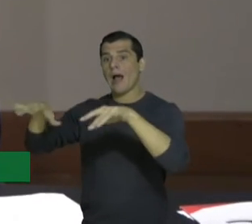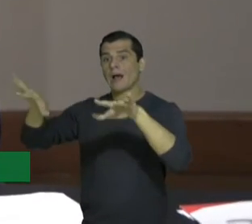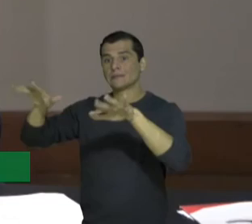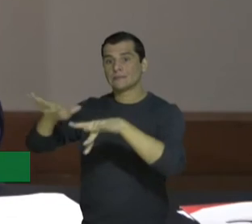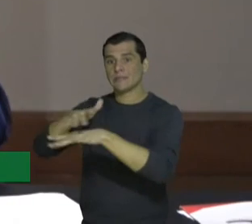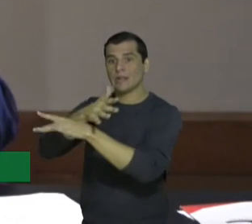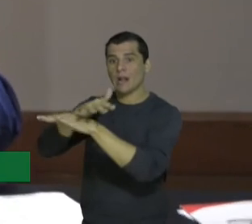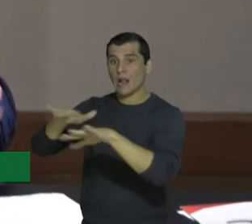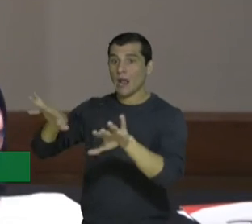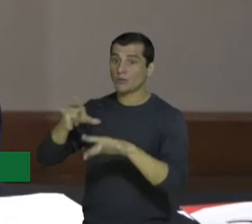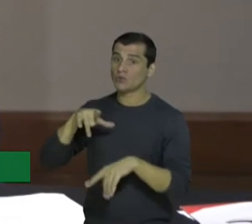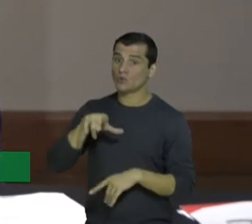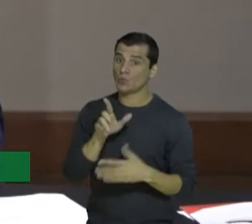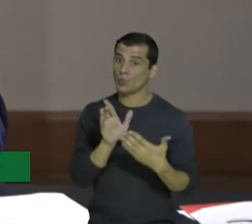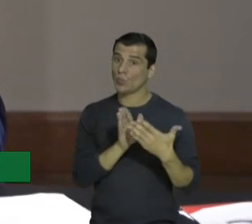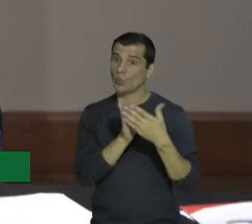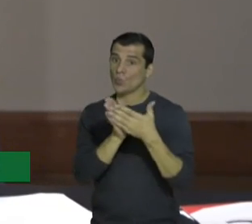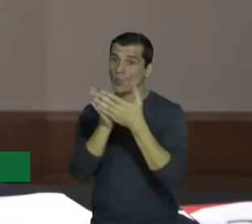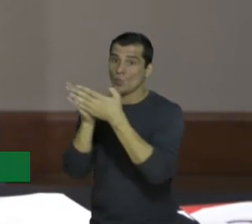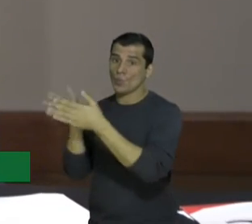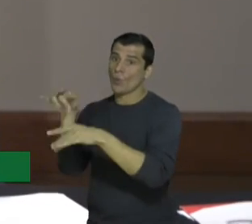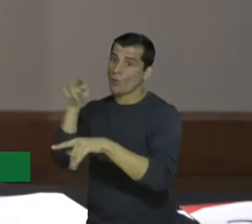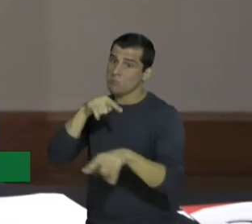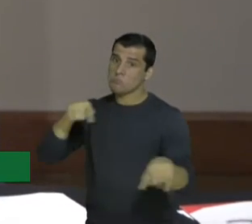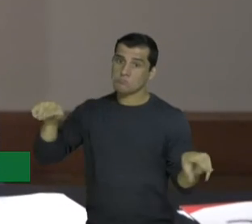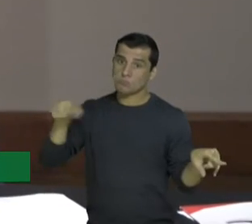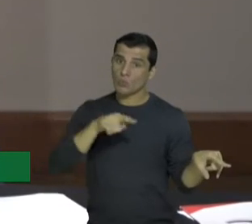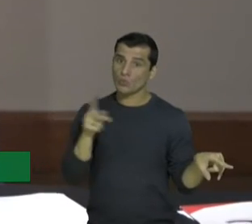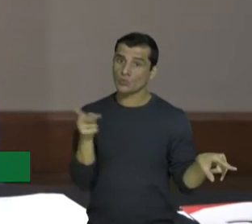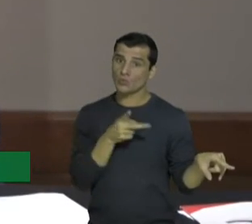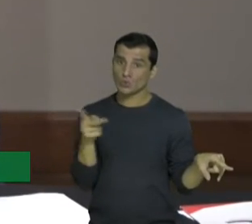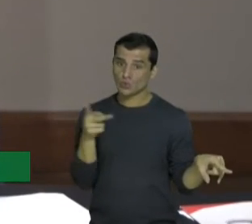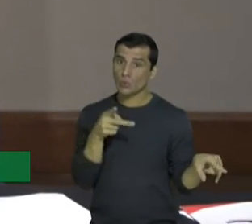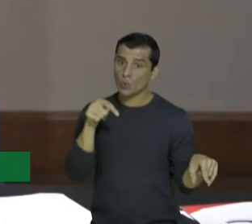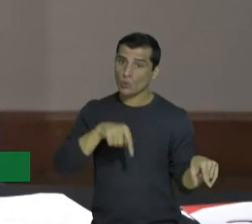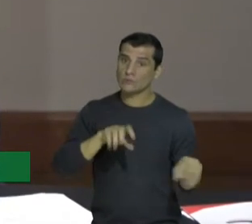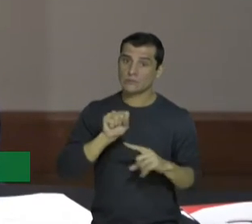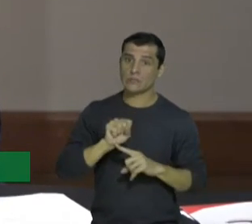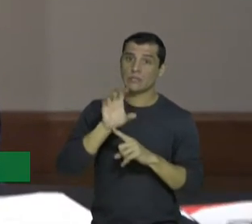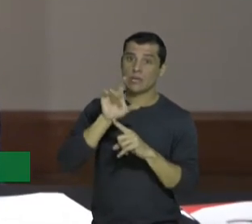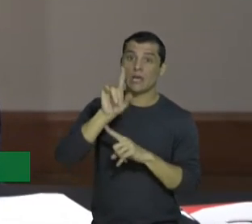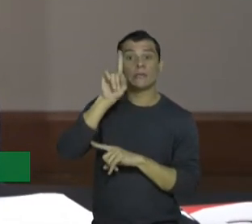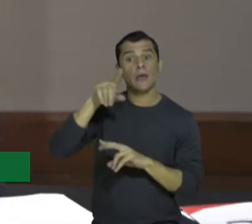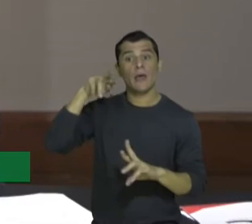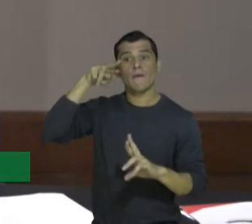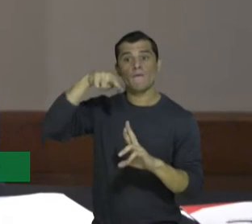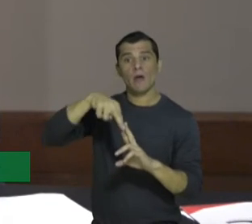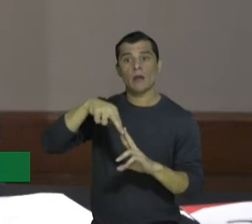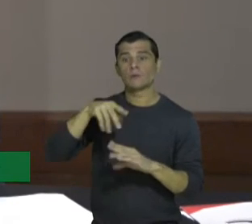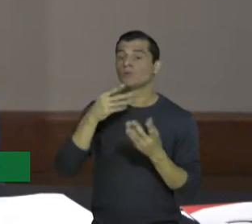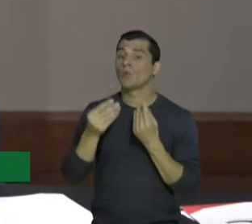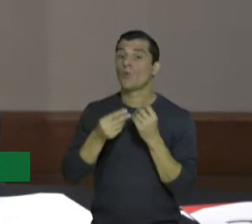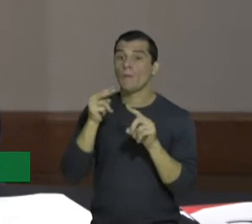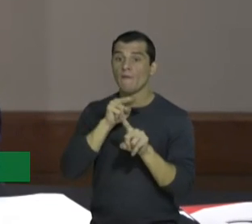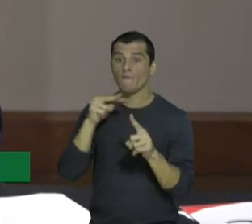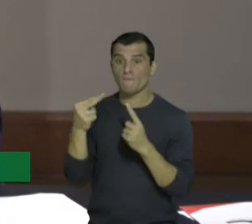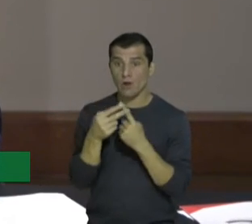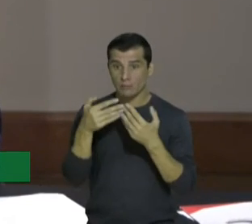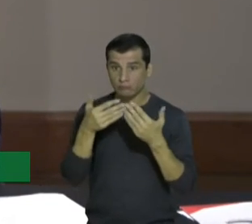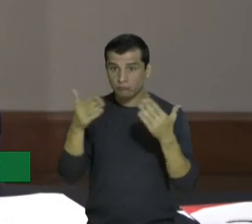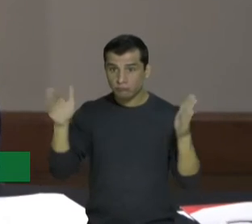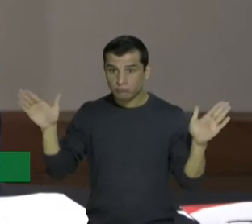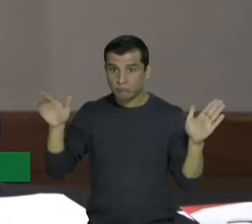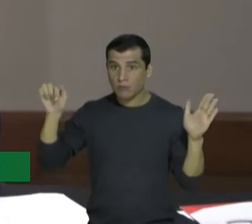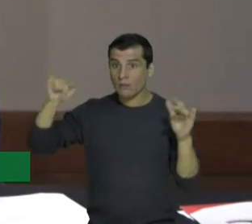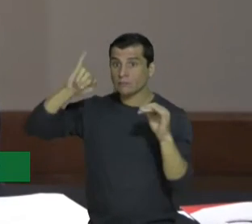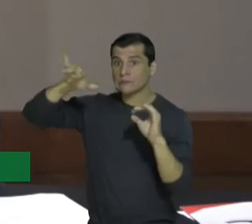gostaria que vocês tenham daqui para diante é essa visão Ampla internacionalizada de